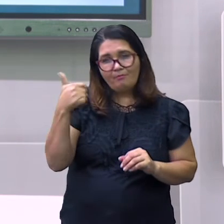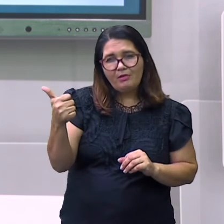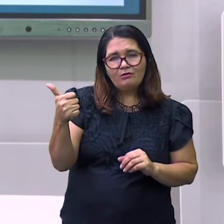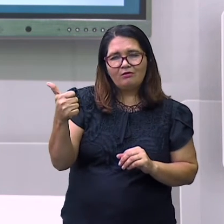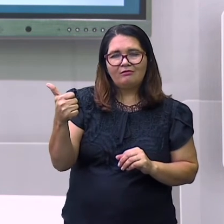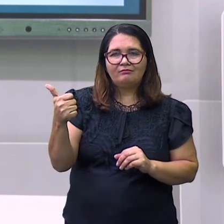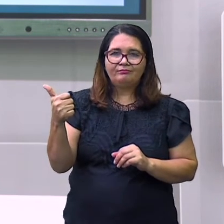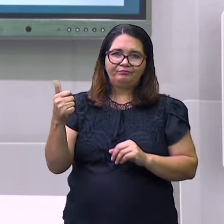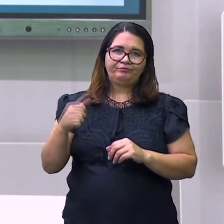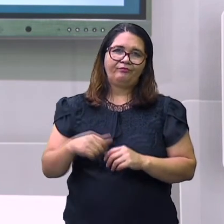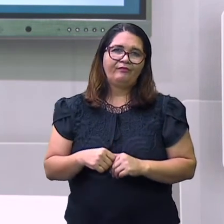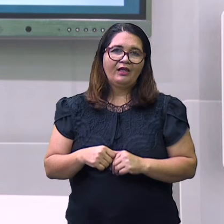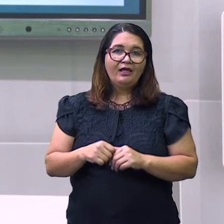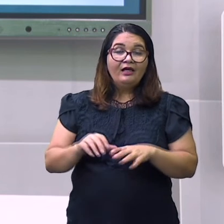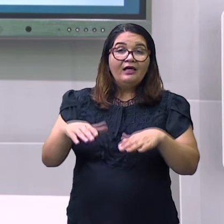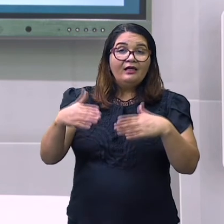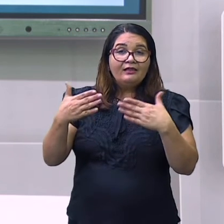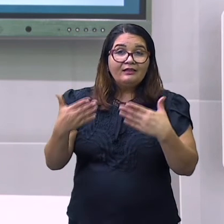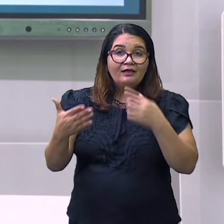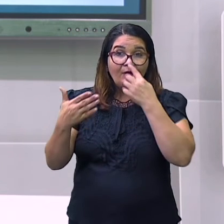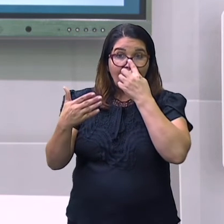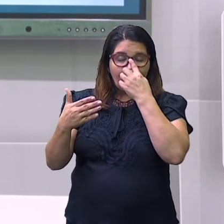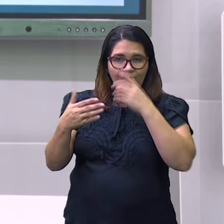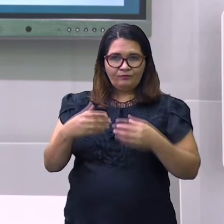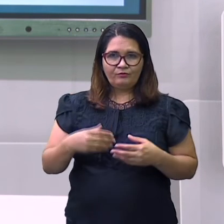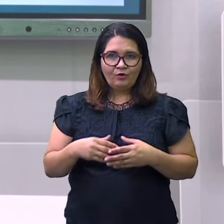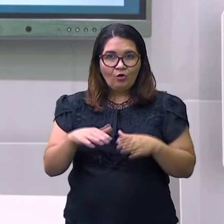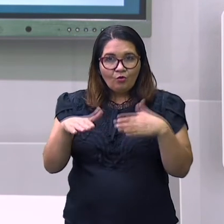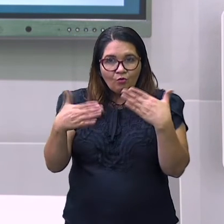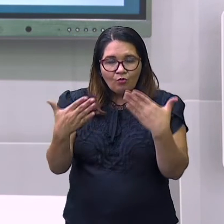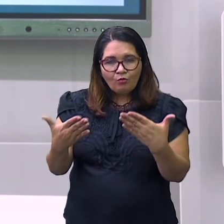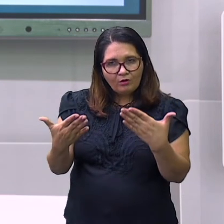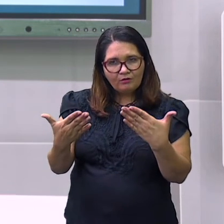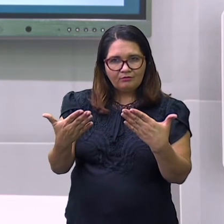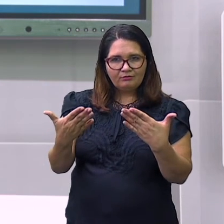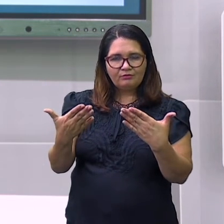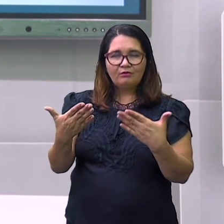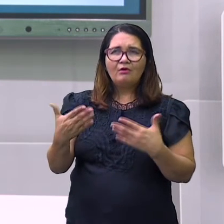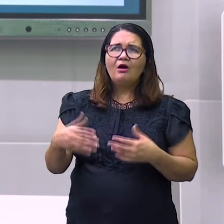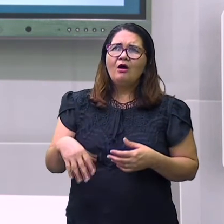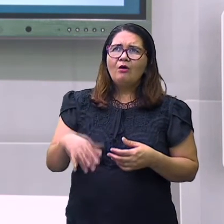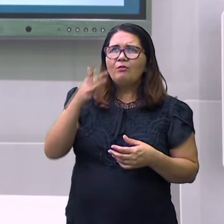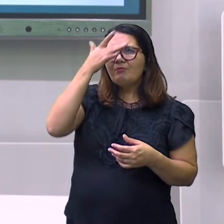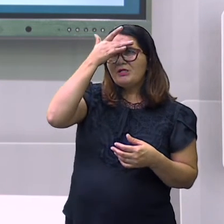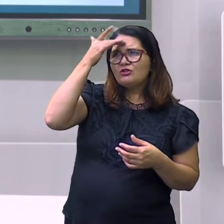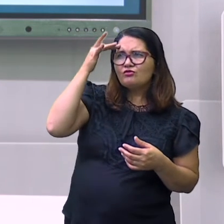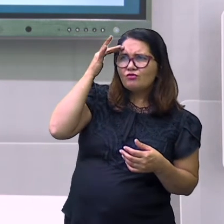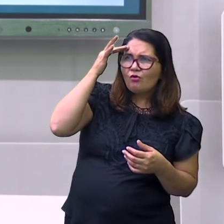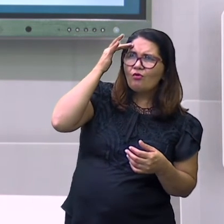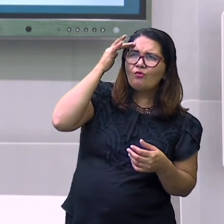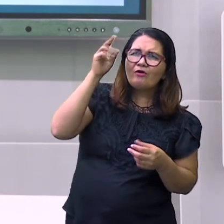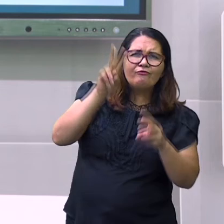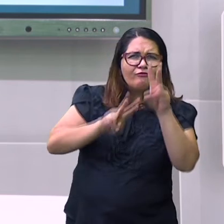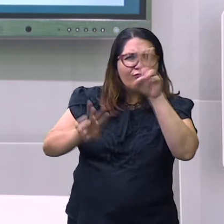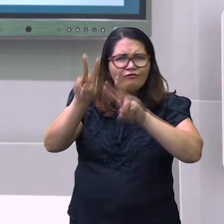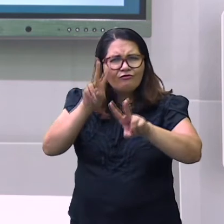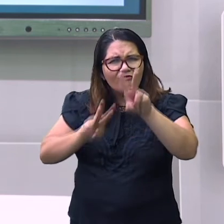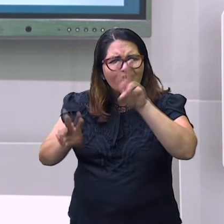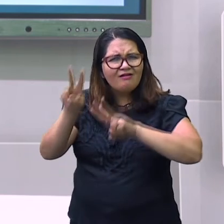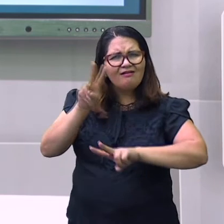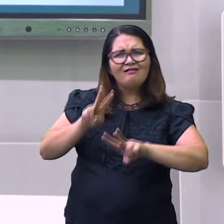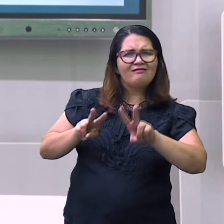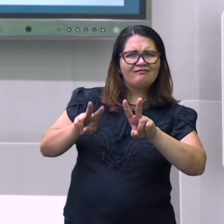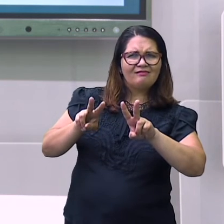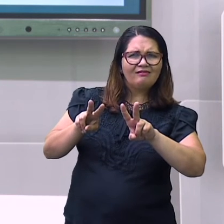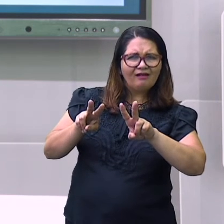é isso? Que coisa estranha é essa? Vai saber do que se trata. O que você fez ali? Por que você colocou aquele